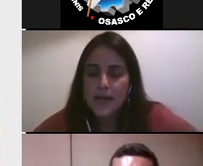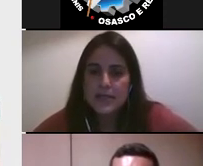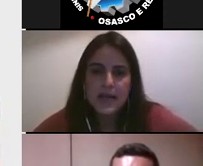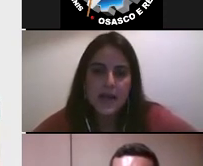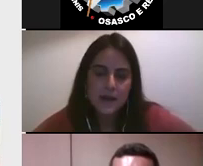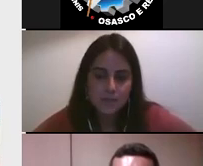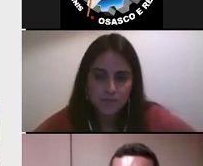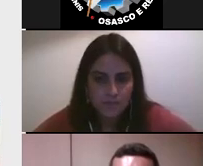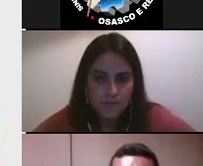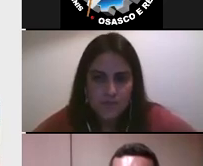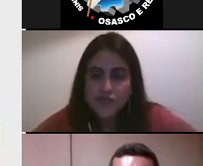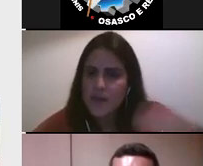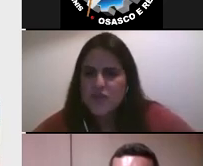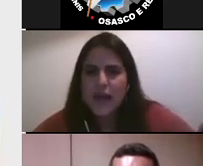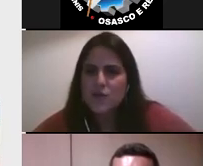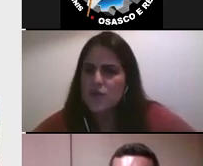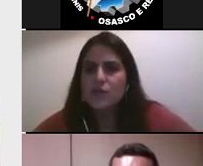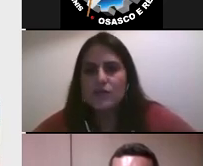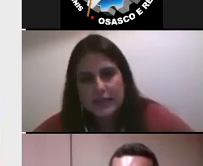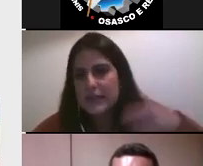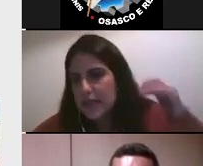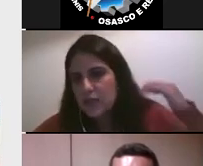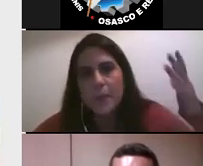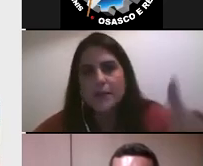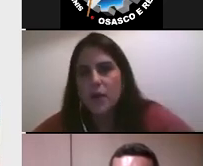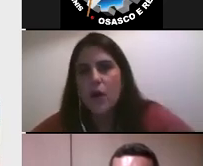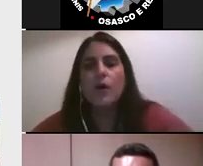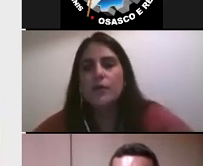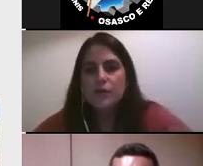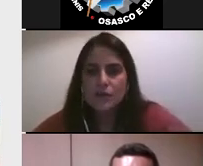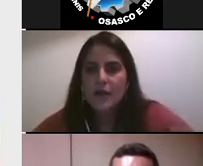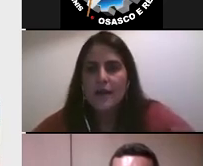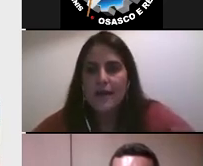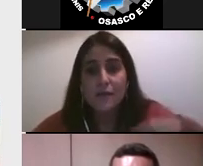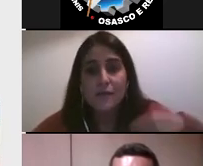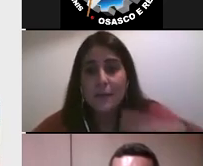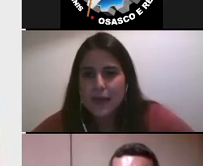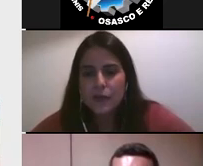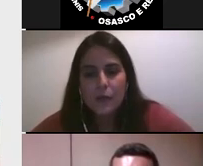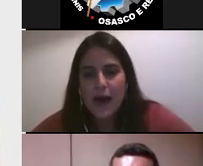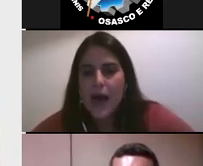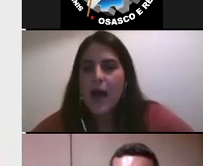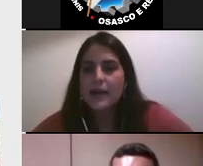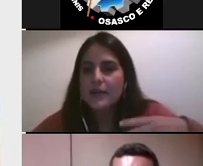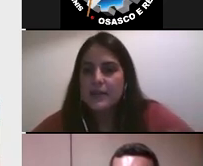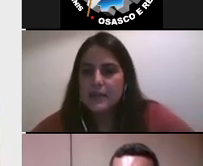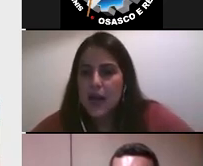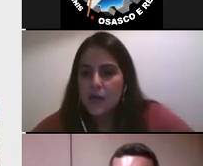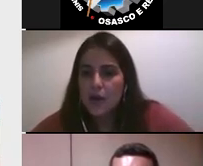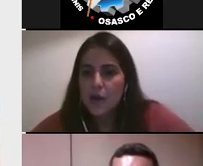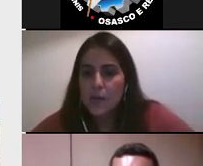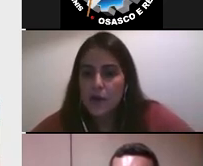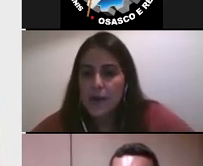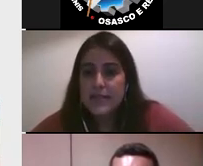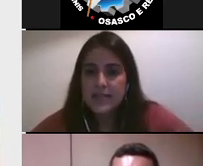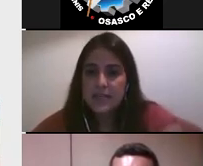situação bem séria. Tivemos vários outros, né, acidentes com petróleos, com vazamento no mar, e trago